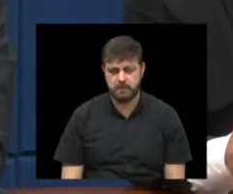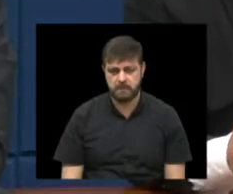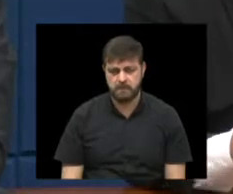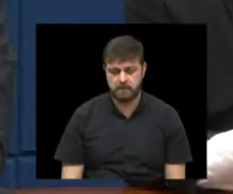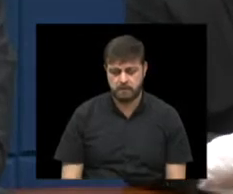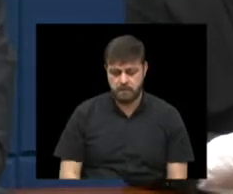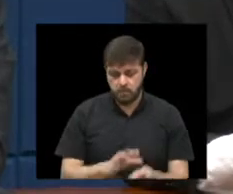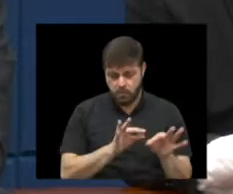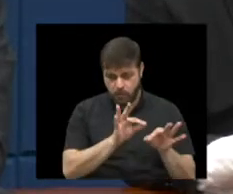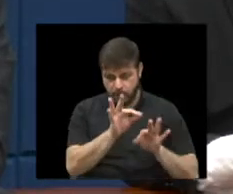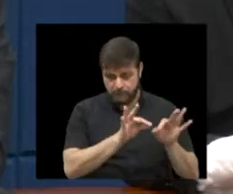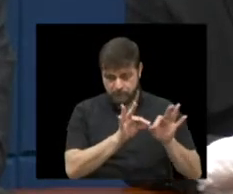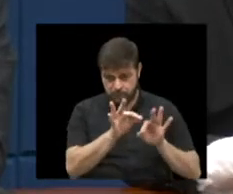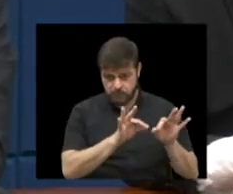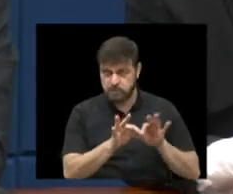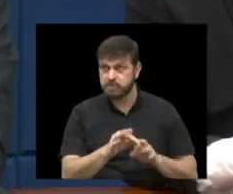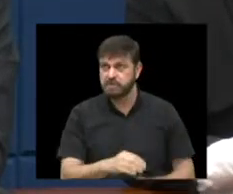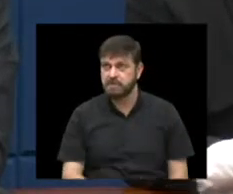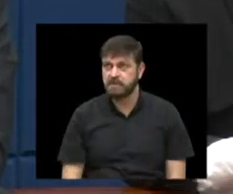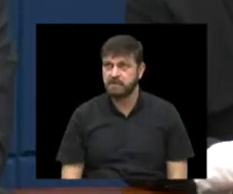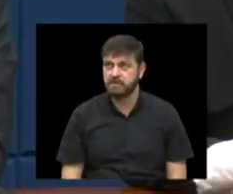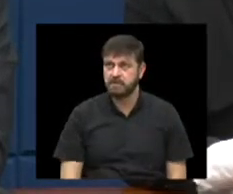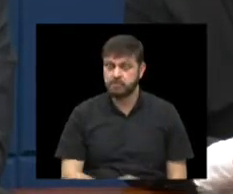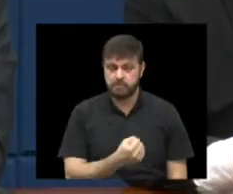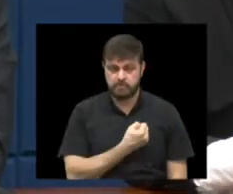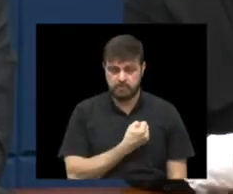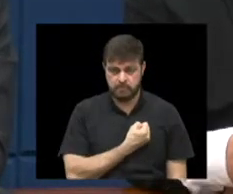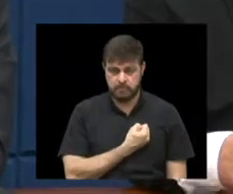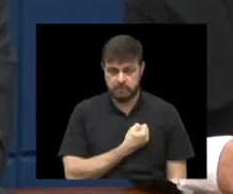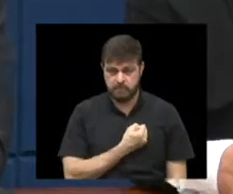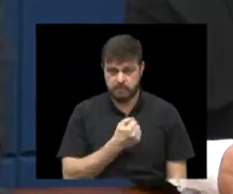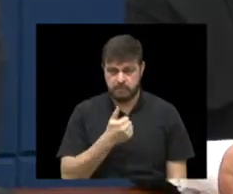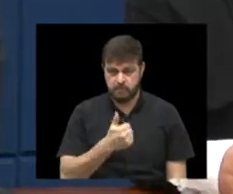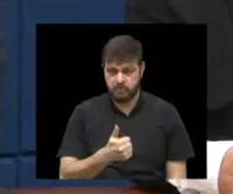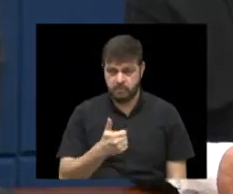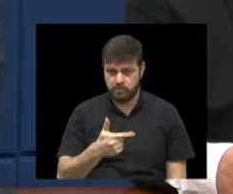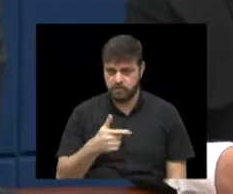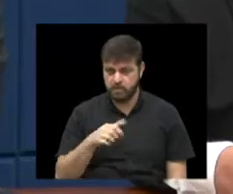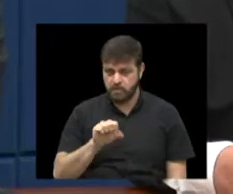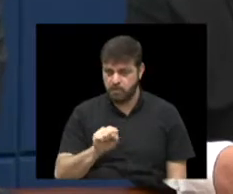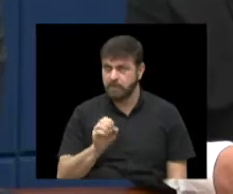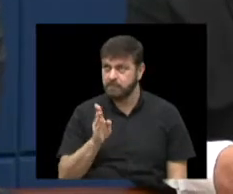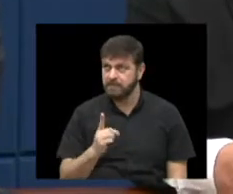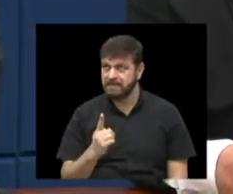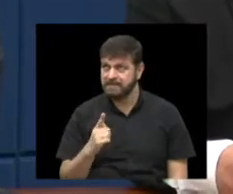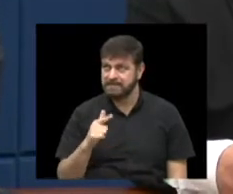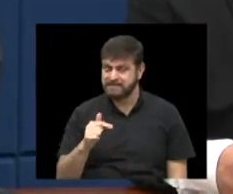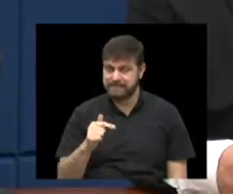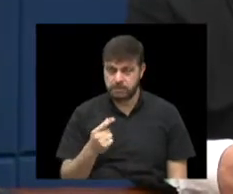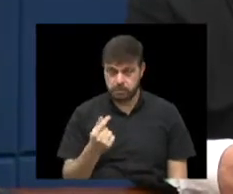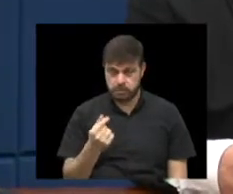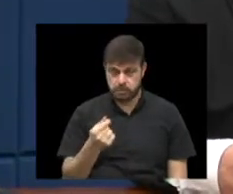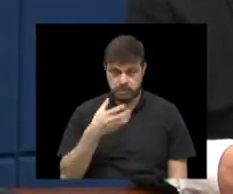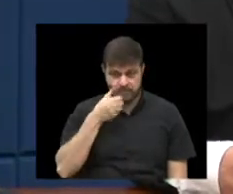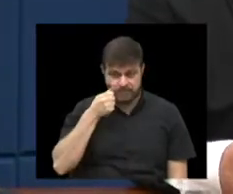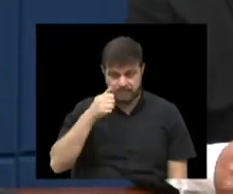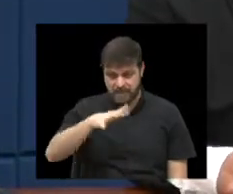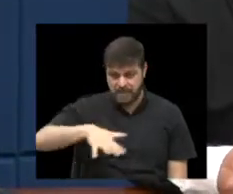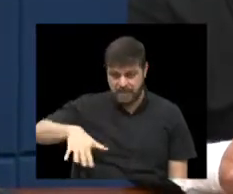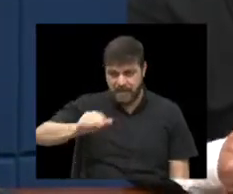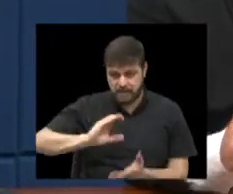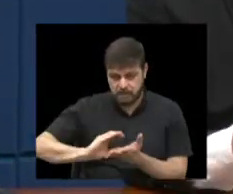o projeto de lei de diretrizes orçamentárias para o ano de 2018 vai